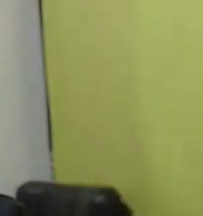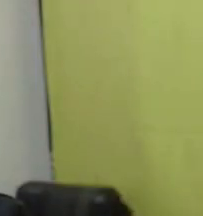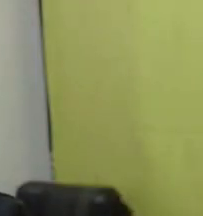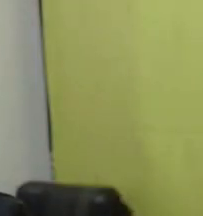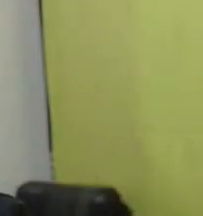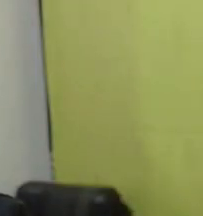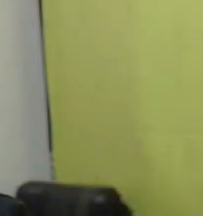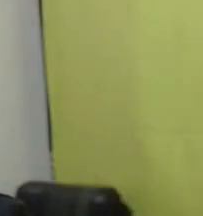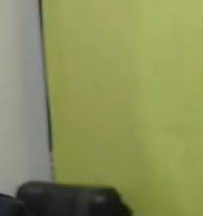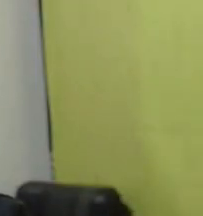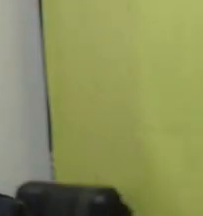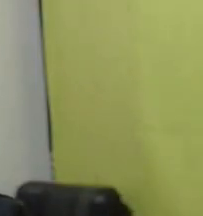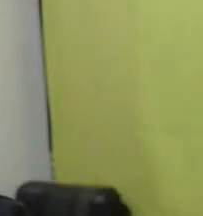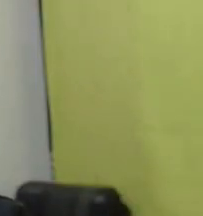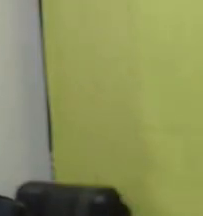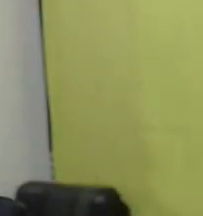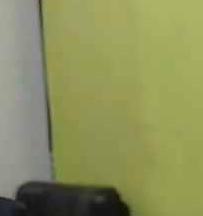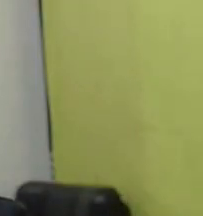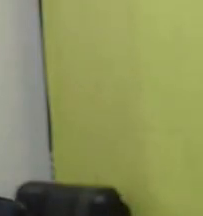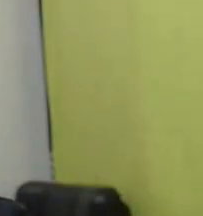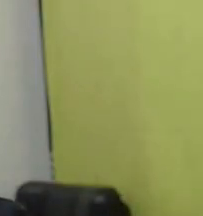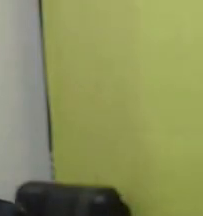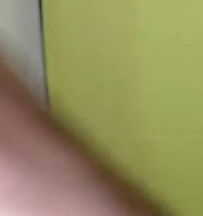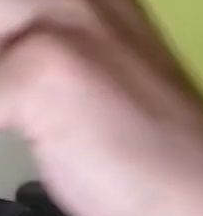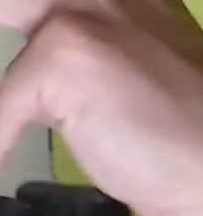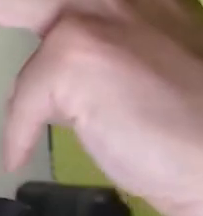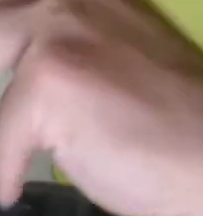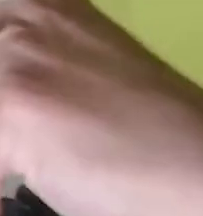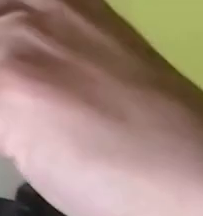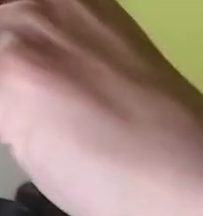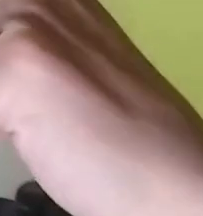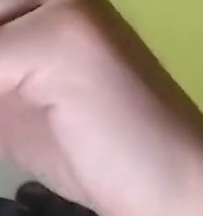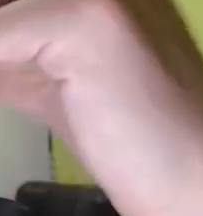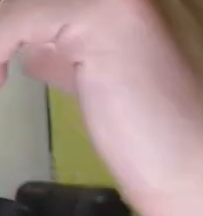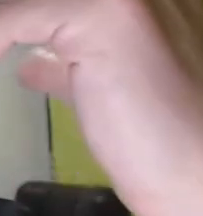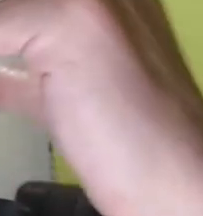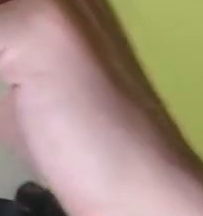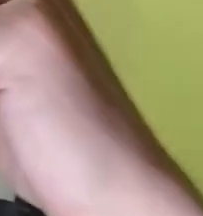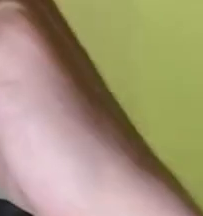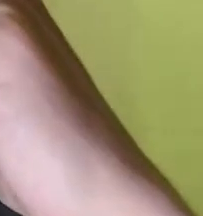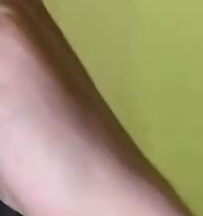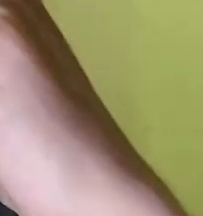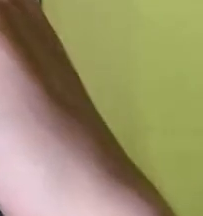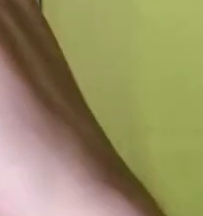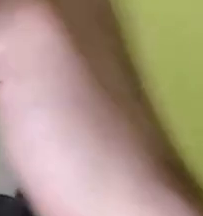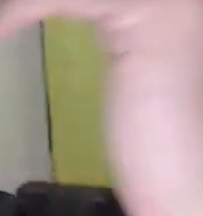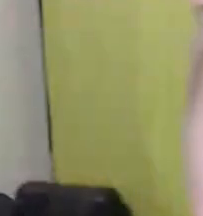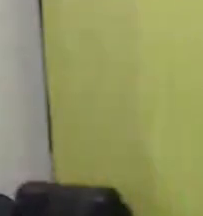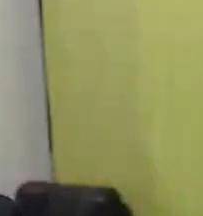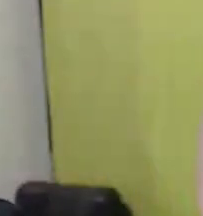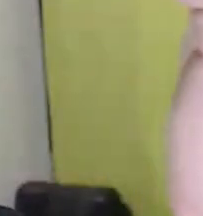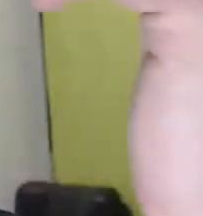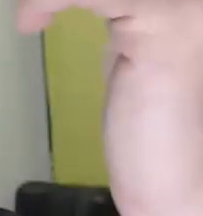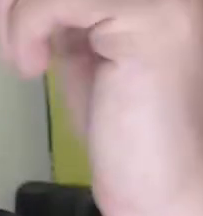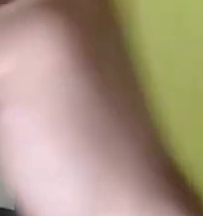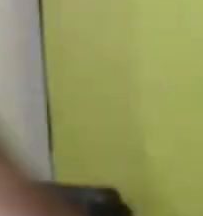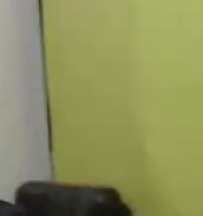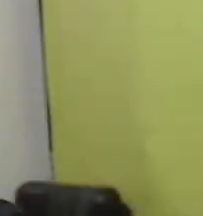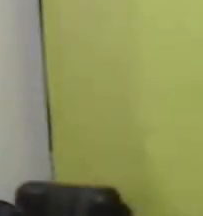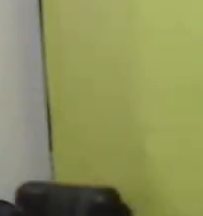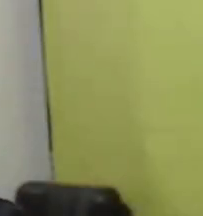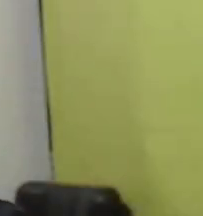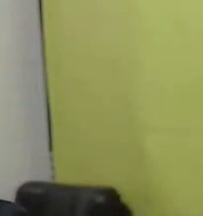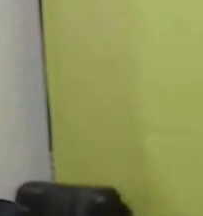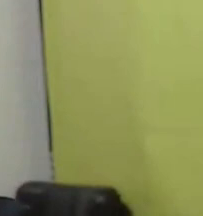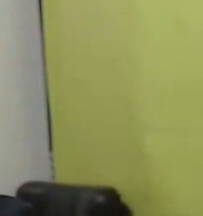dizer assim e é impressionante como eles pintam mundo com uma uma lente totalmente